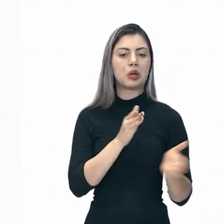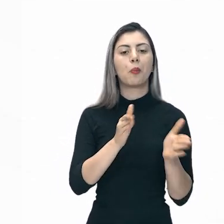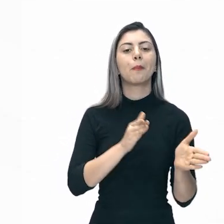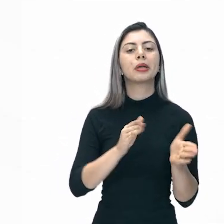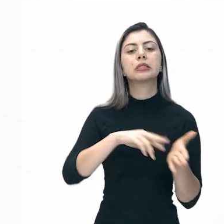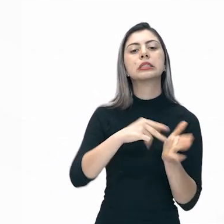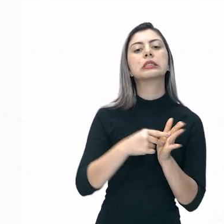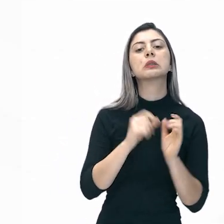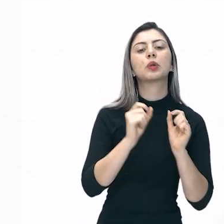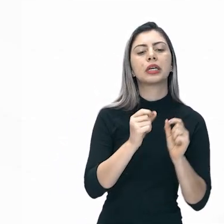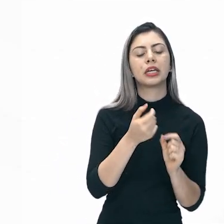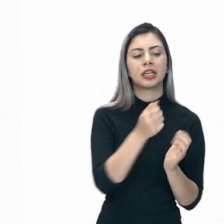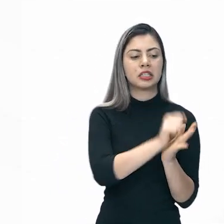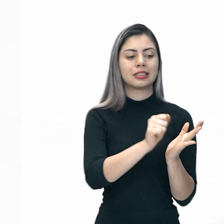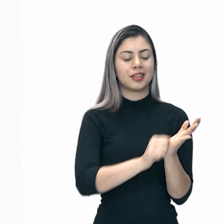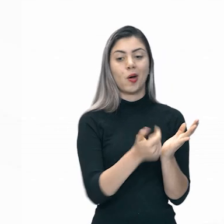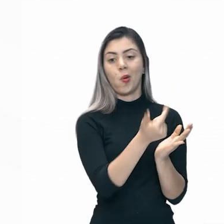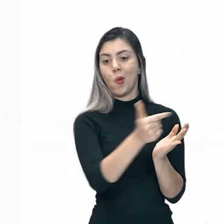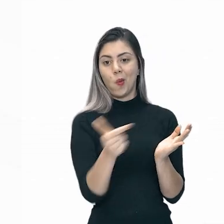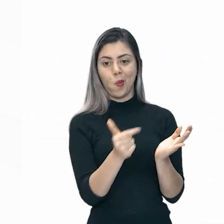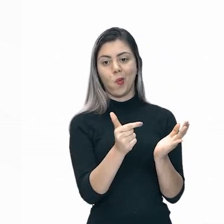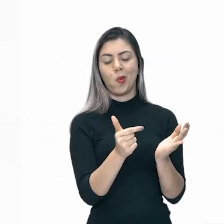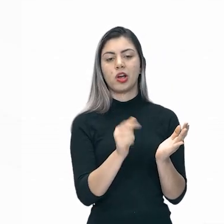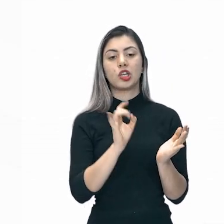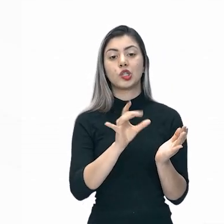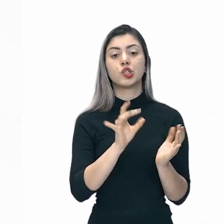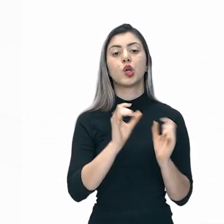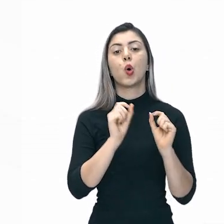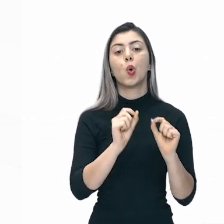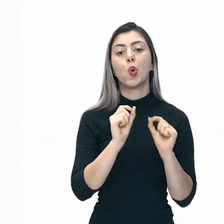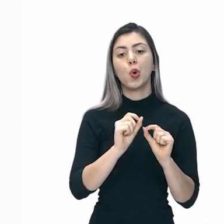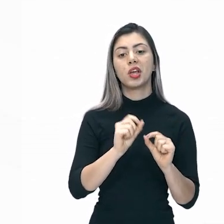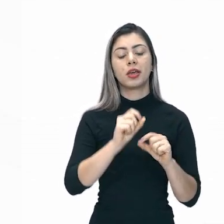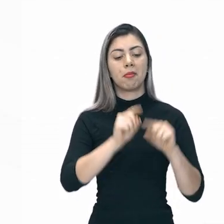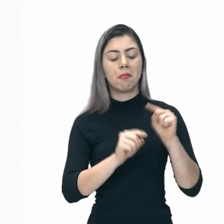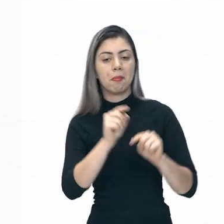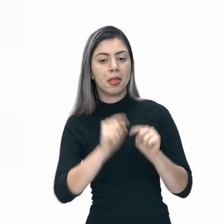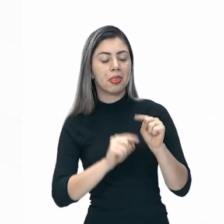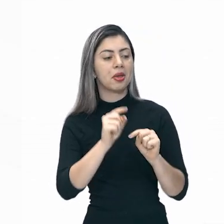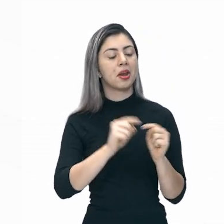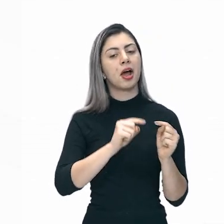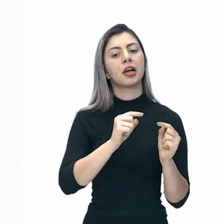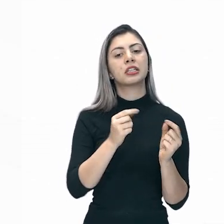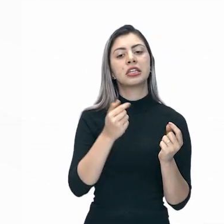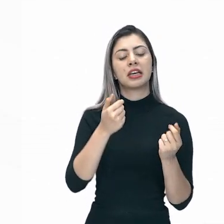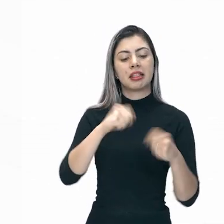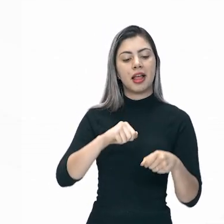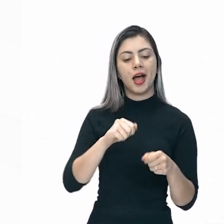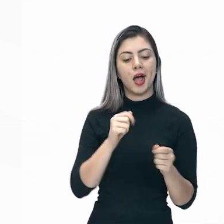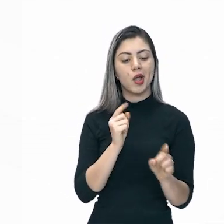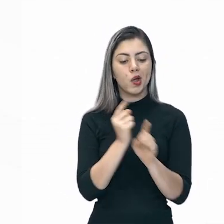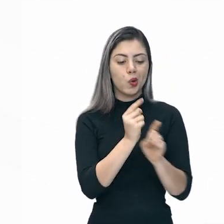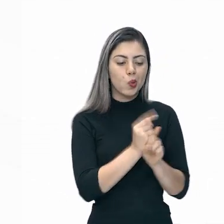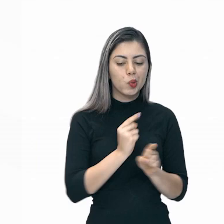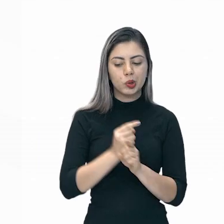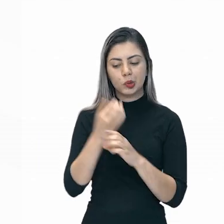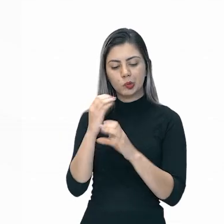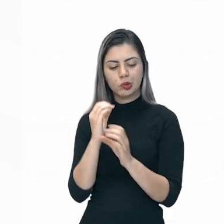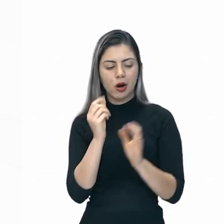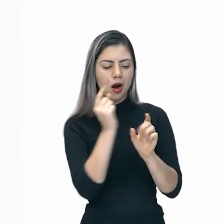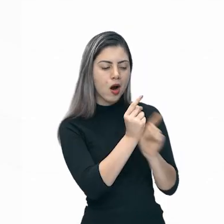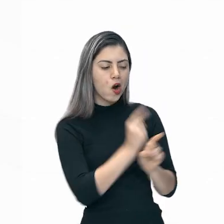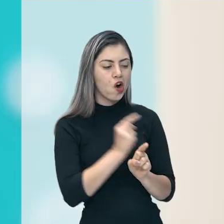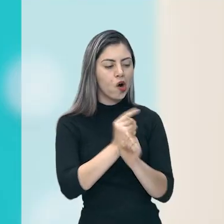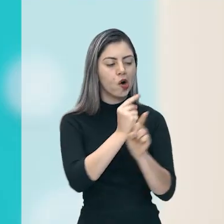a escrita, não é verdade? E sim só os utensílios, os resquícios que foram encontrados pelos arqueólogos que servem